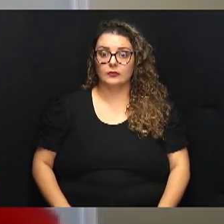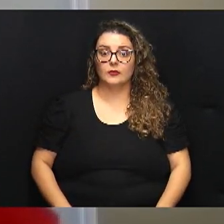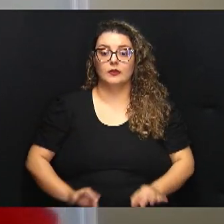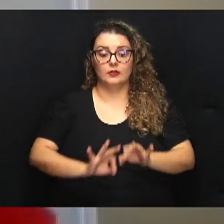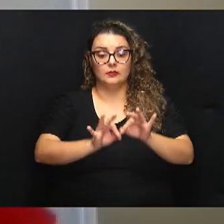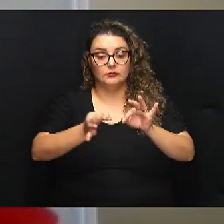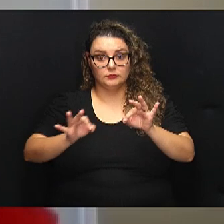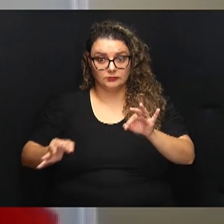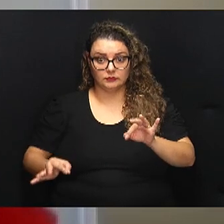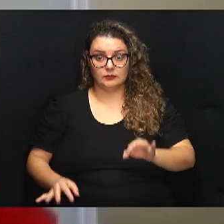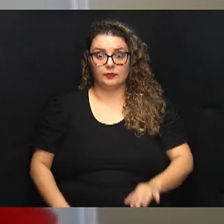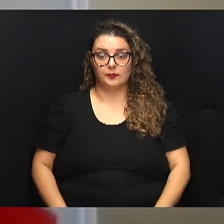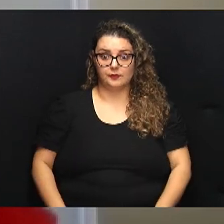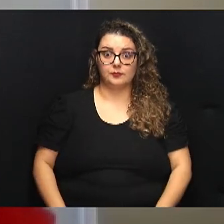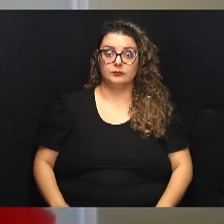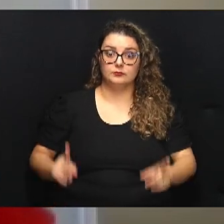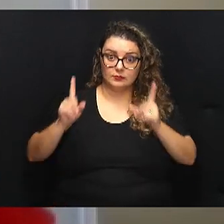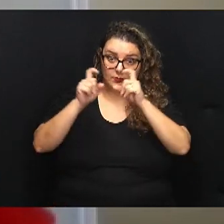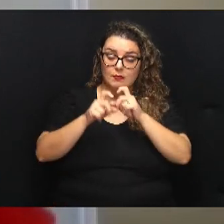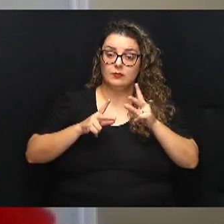extensa e complexa, como é o caso